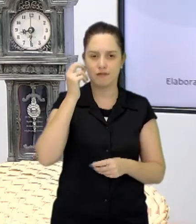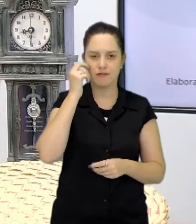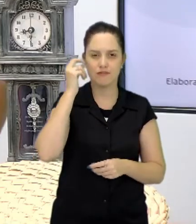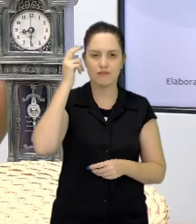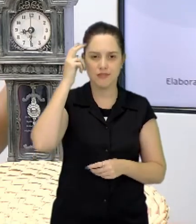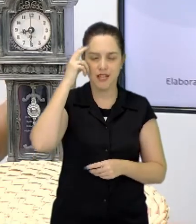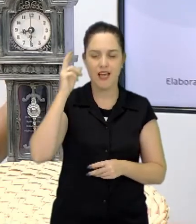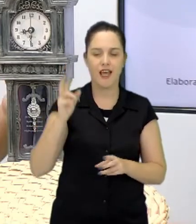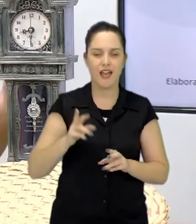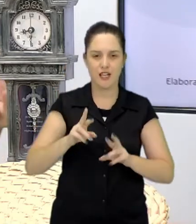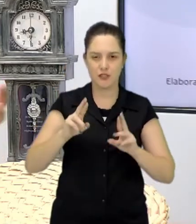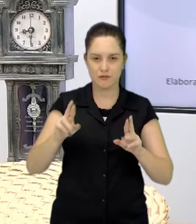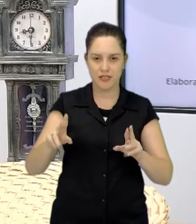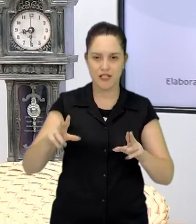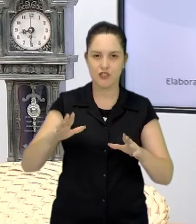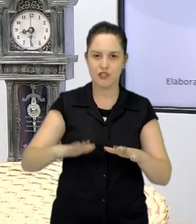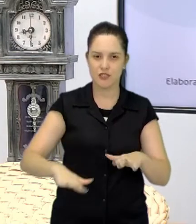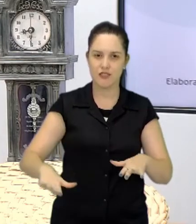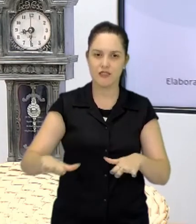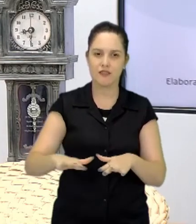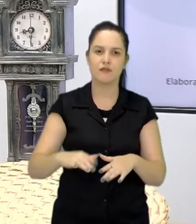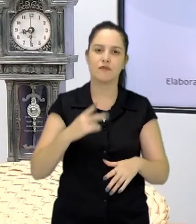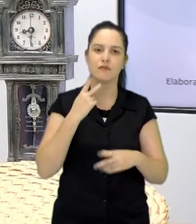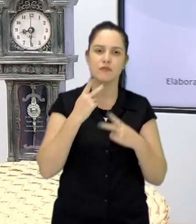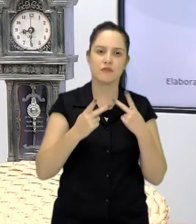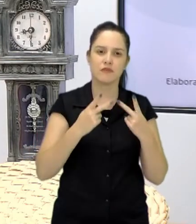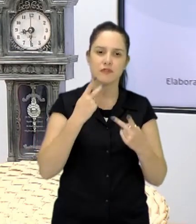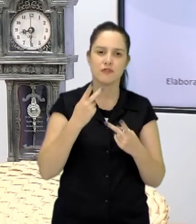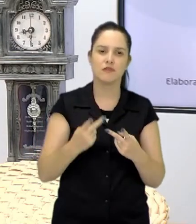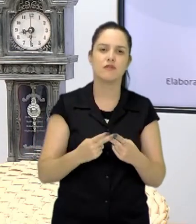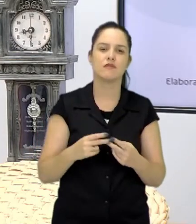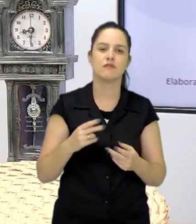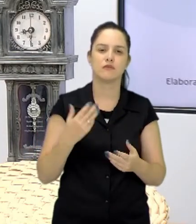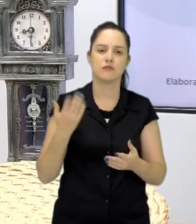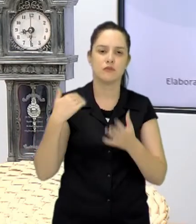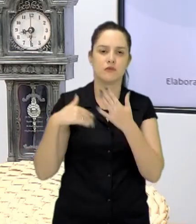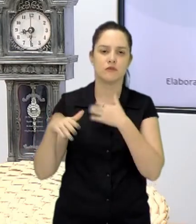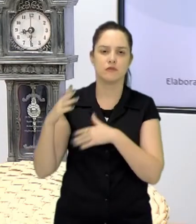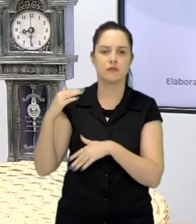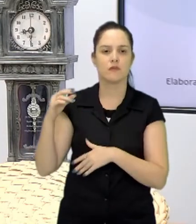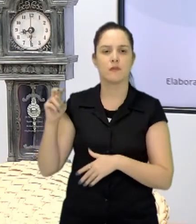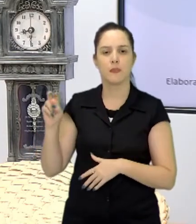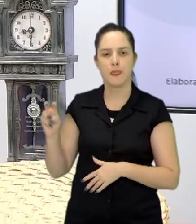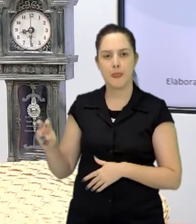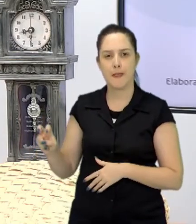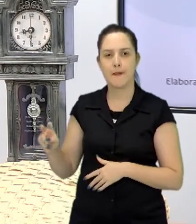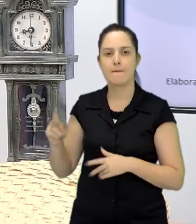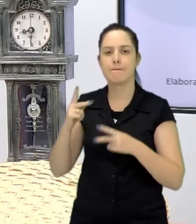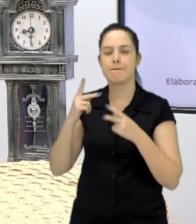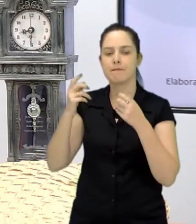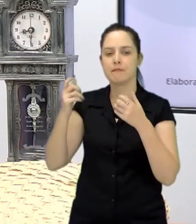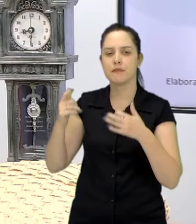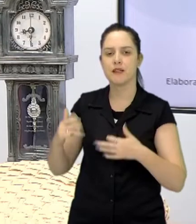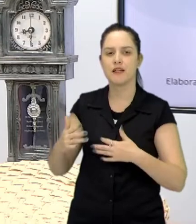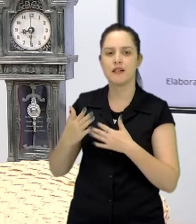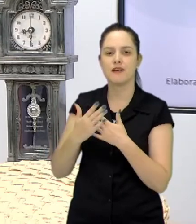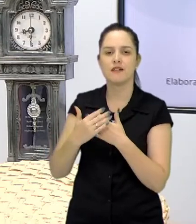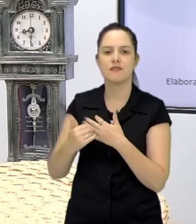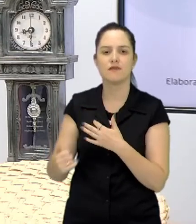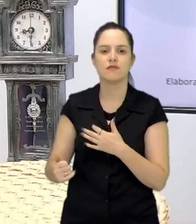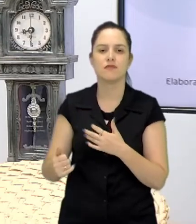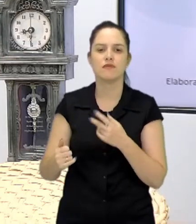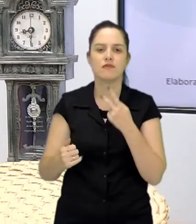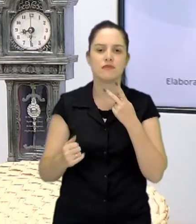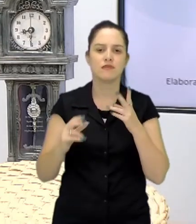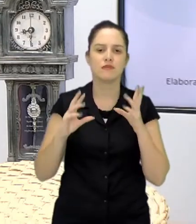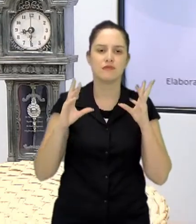das originárias. E aí falamos de etnocentrismo, né? Falamos muito sobre isso. Xenocentrismo, que é aquela valorização